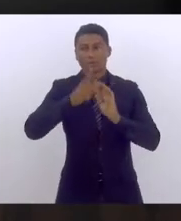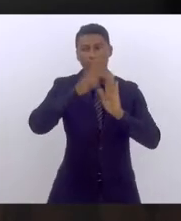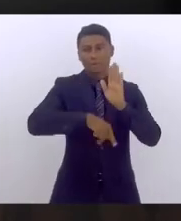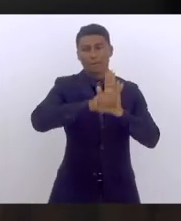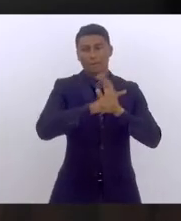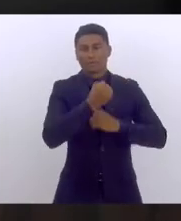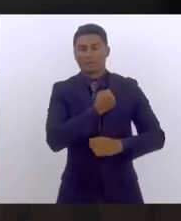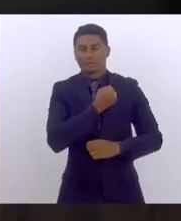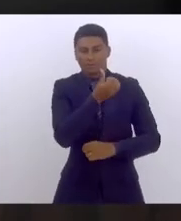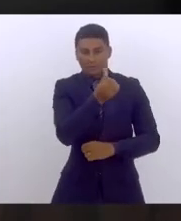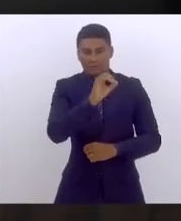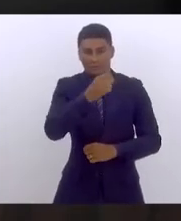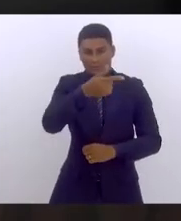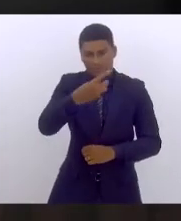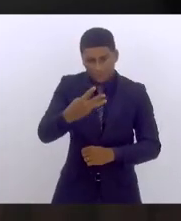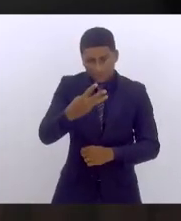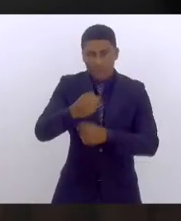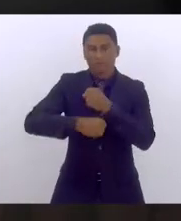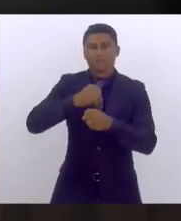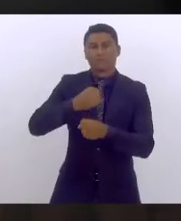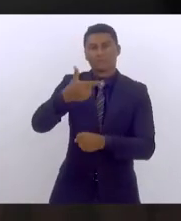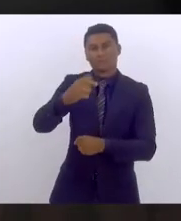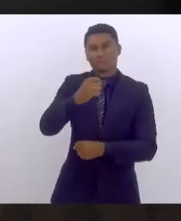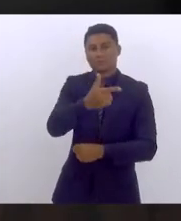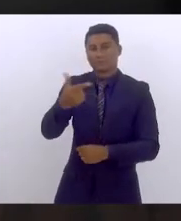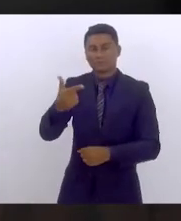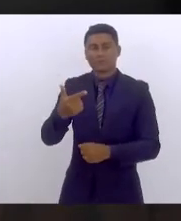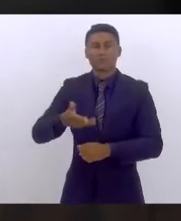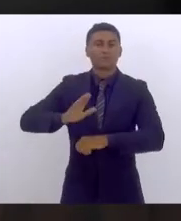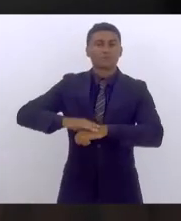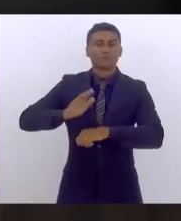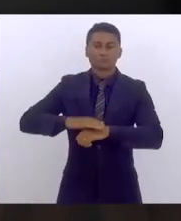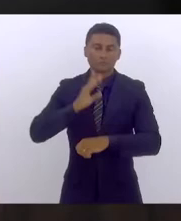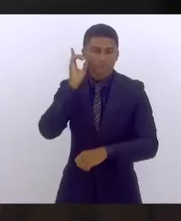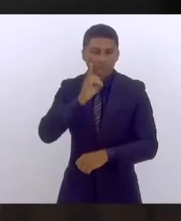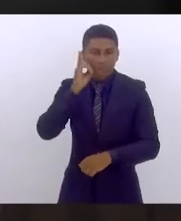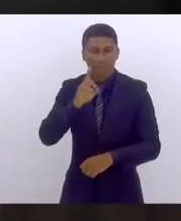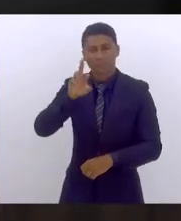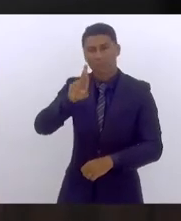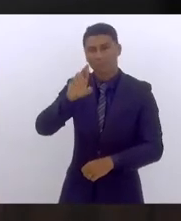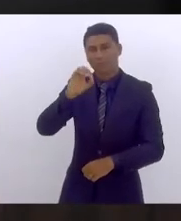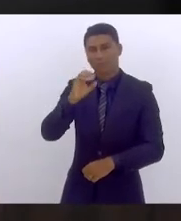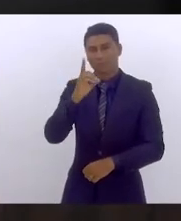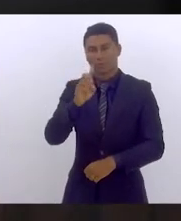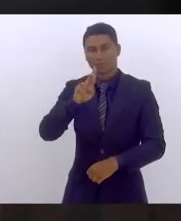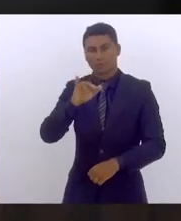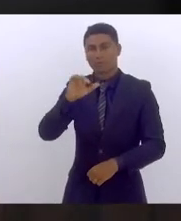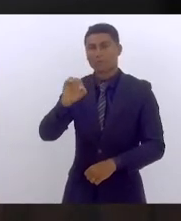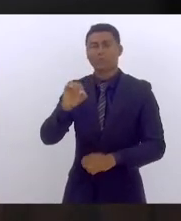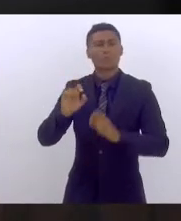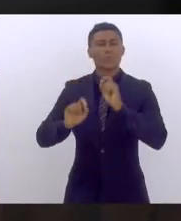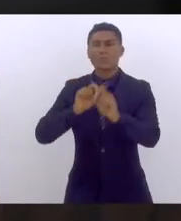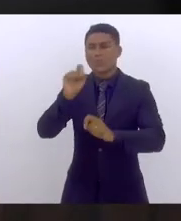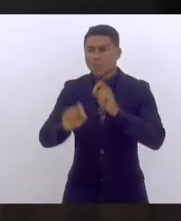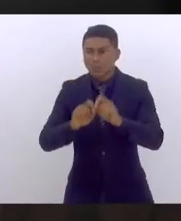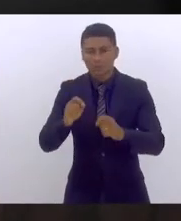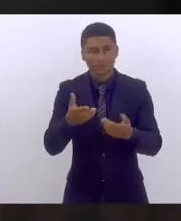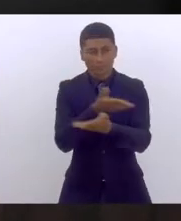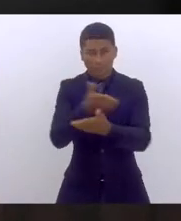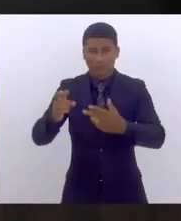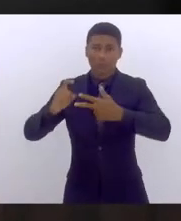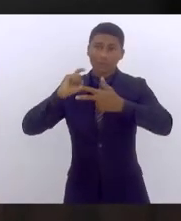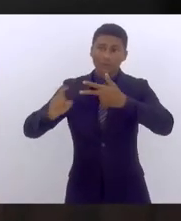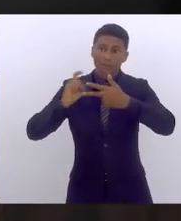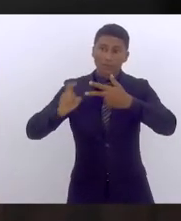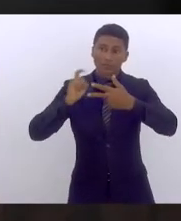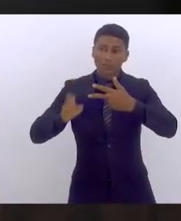de lei 6023, de 22, de autoria do deputado Rodrigo Amorim, que autoriza o Poder Executivo